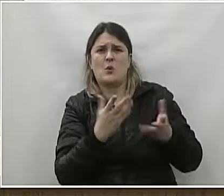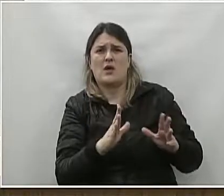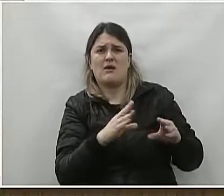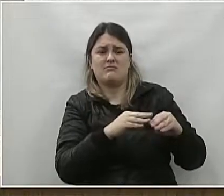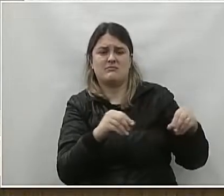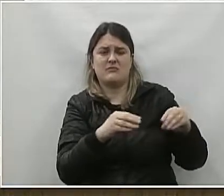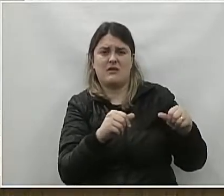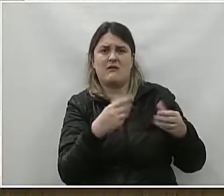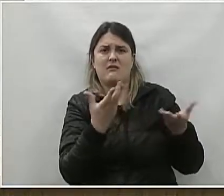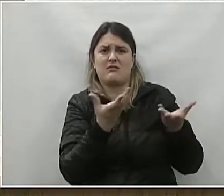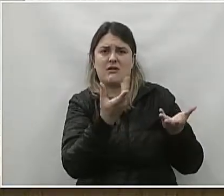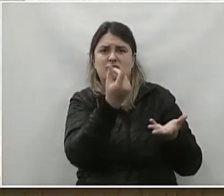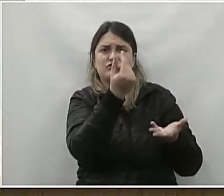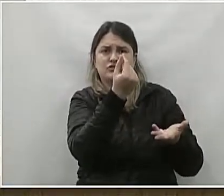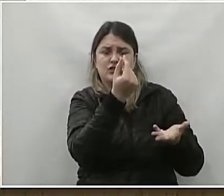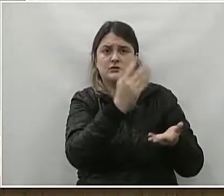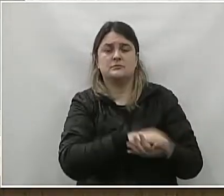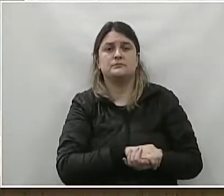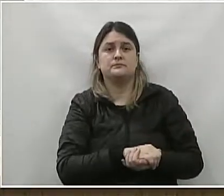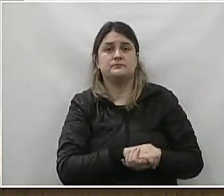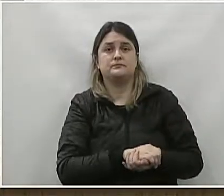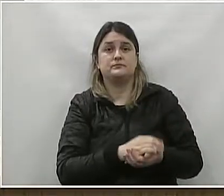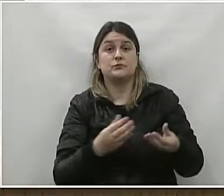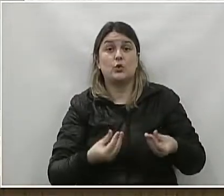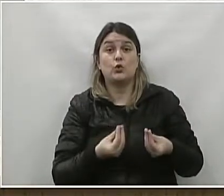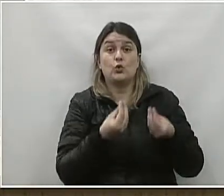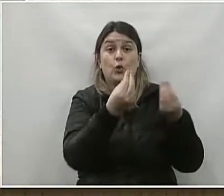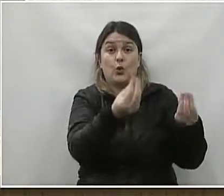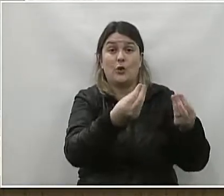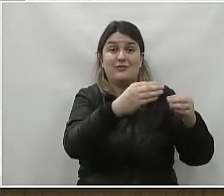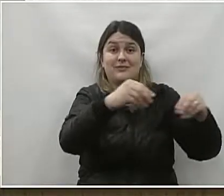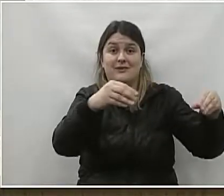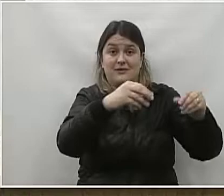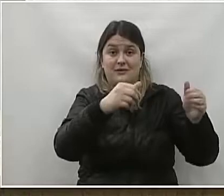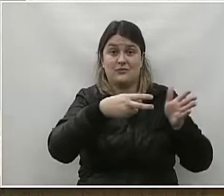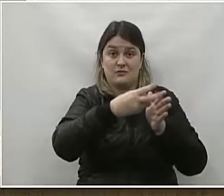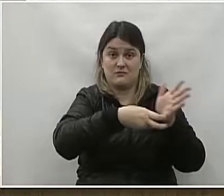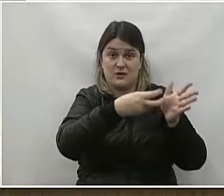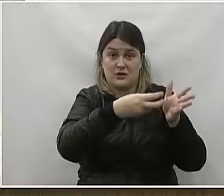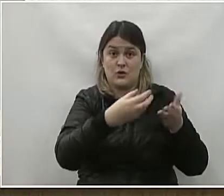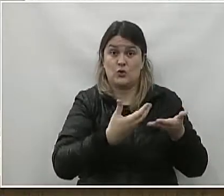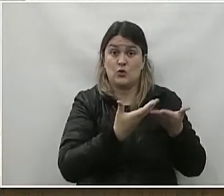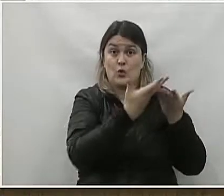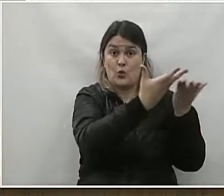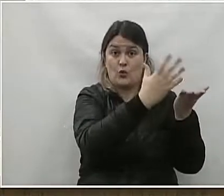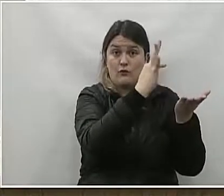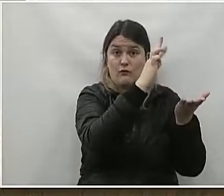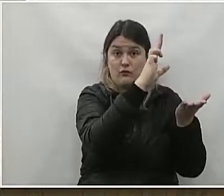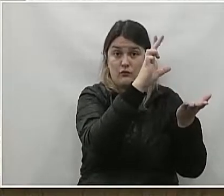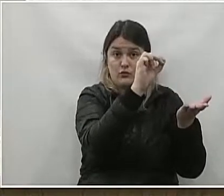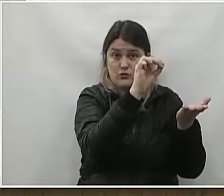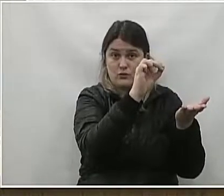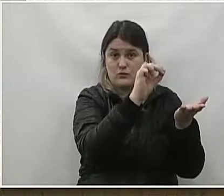a terra, eles queriam o dinheiro. O terreno do ferroviário, que foi doado para o fundo,